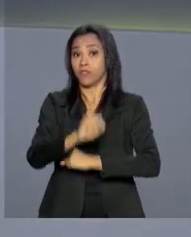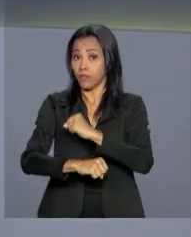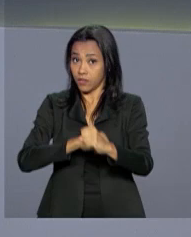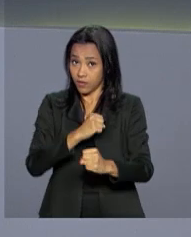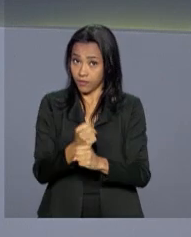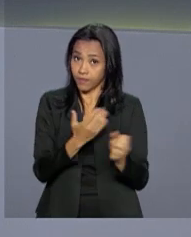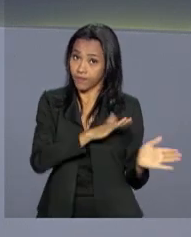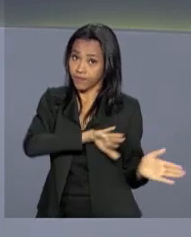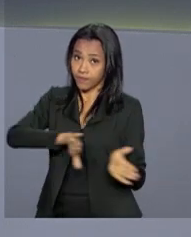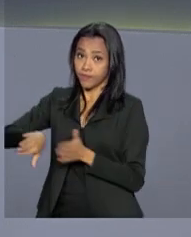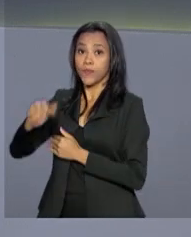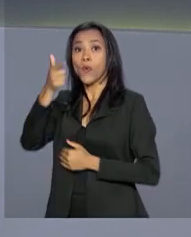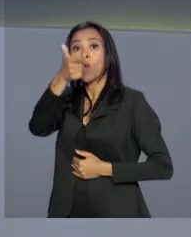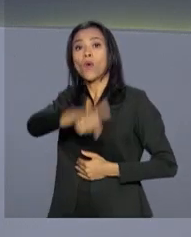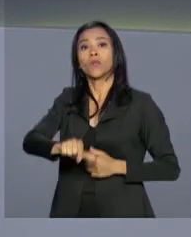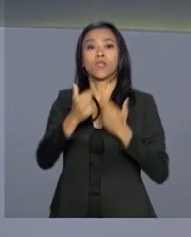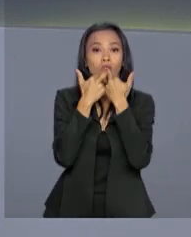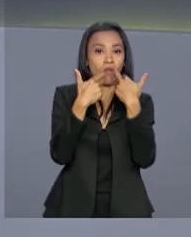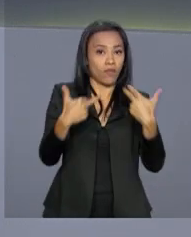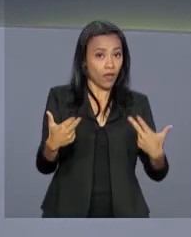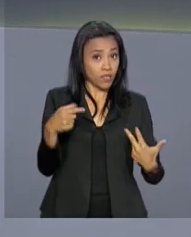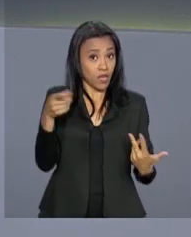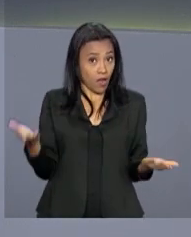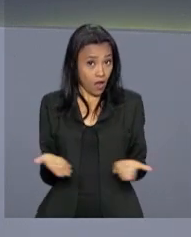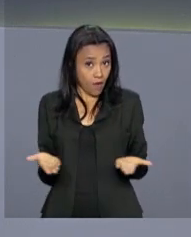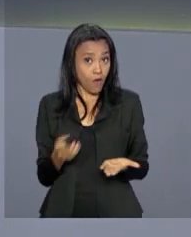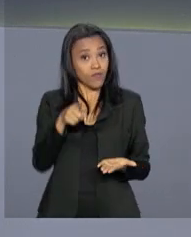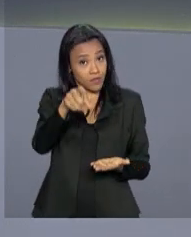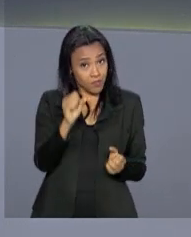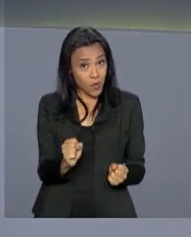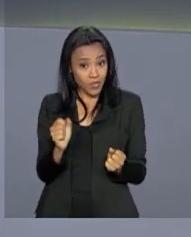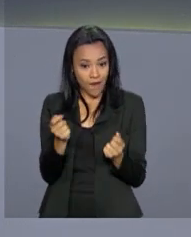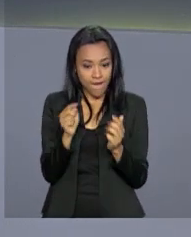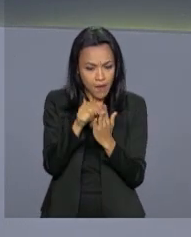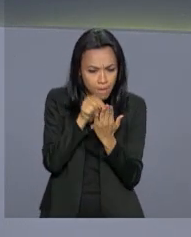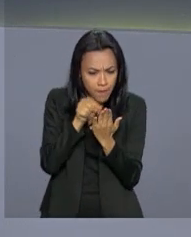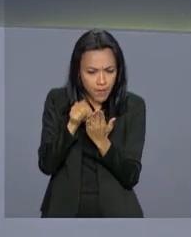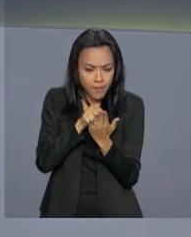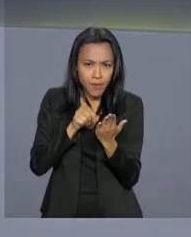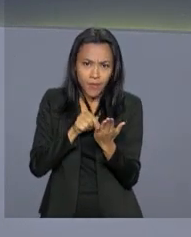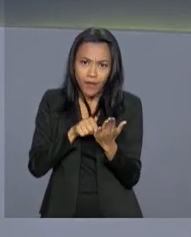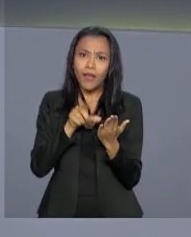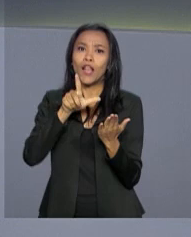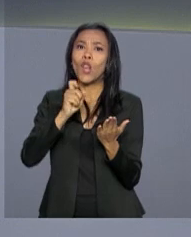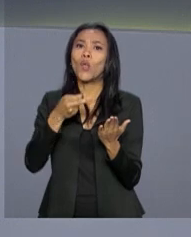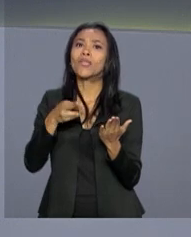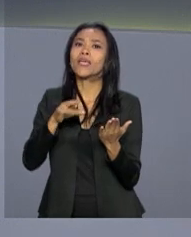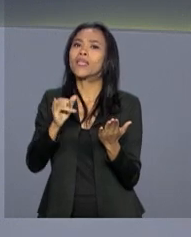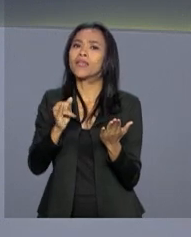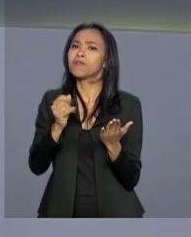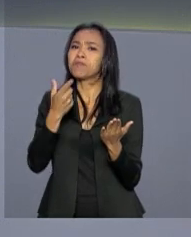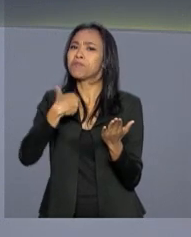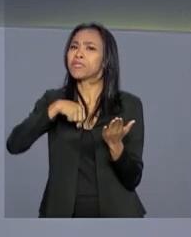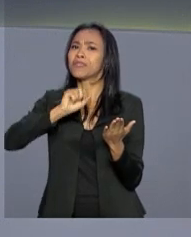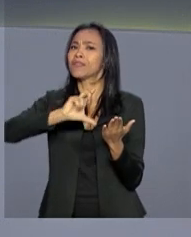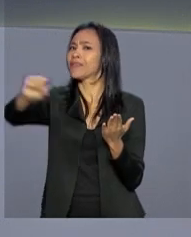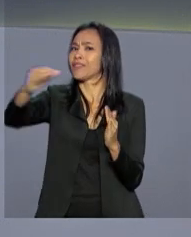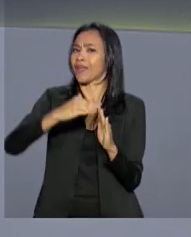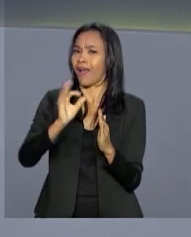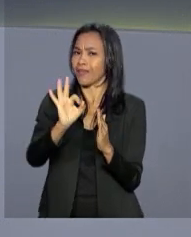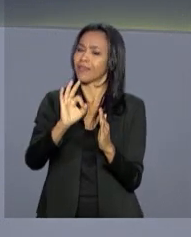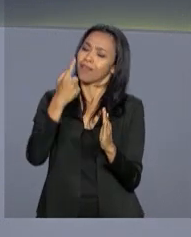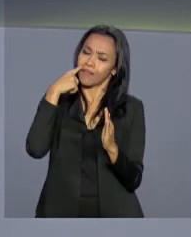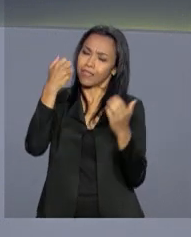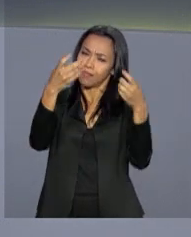outra novidade anunciada hoje é que a partir de agora você vai poder fazer suas apostas em jogos da loteria sem sair de casa a repórter cleide